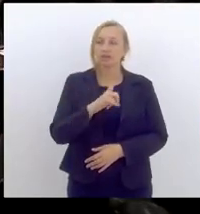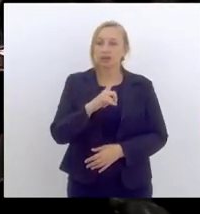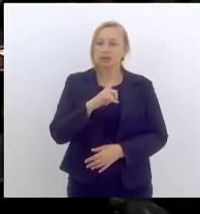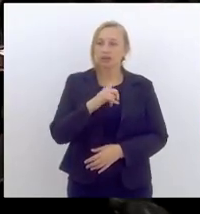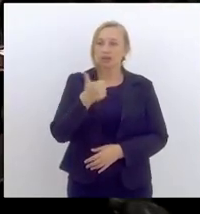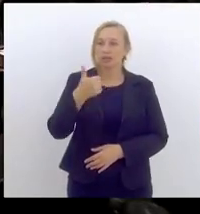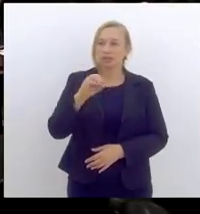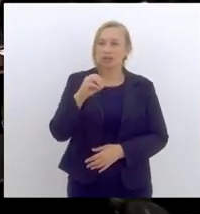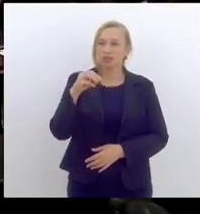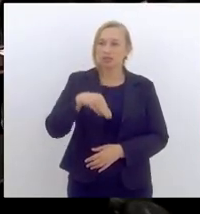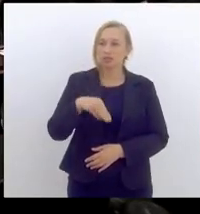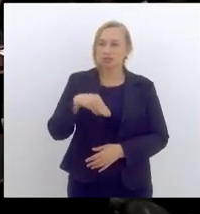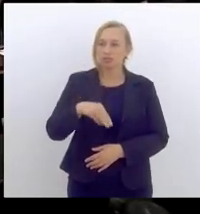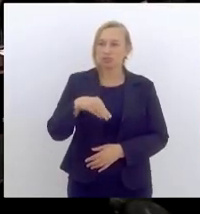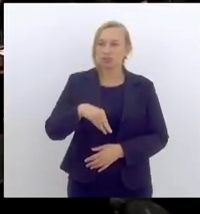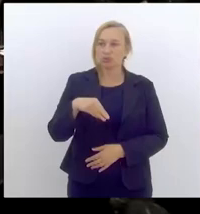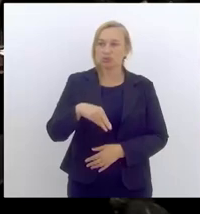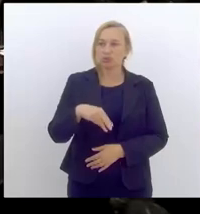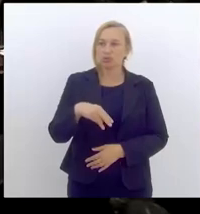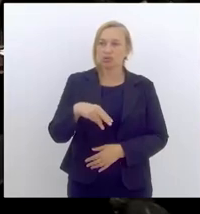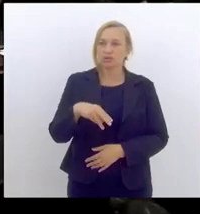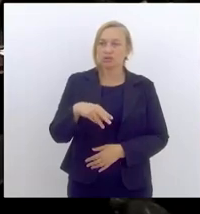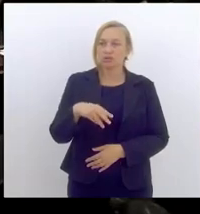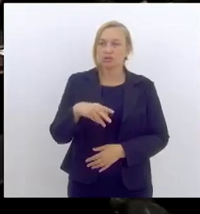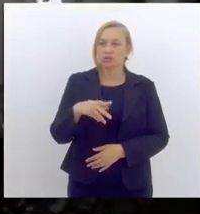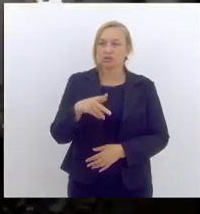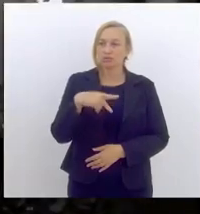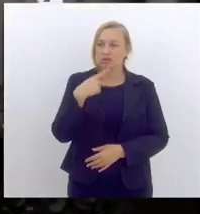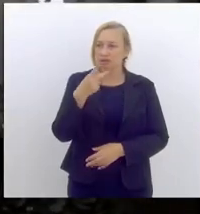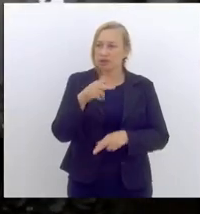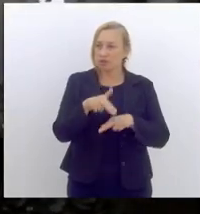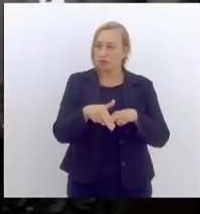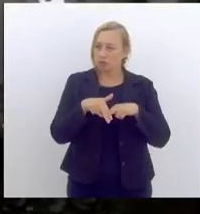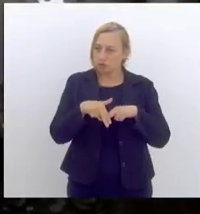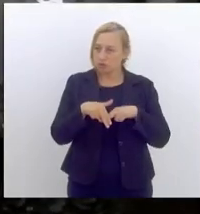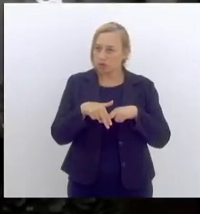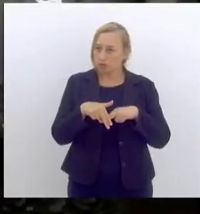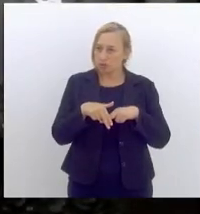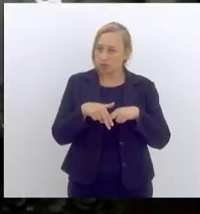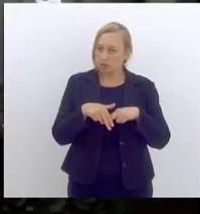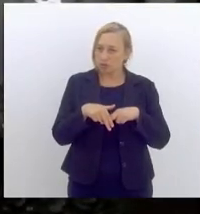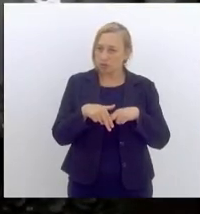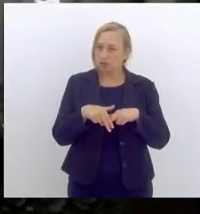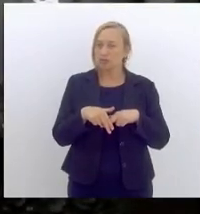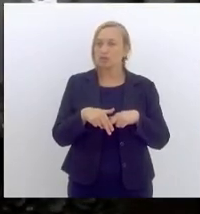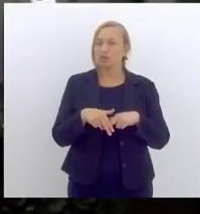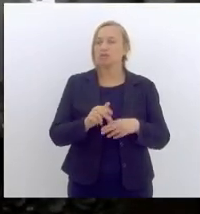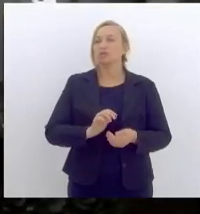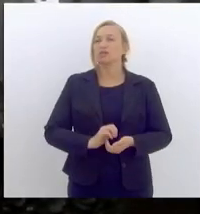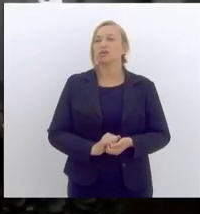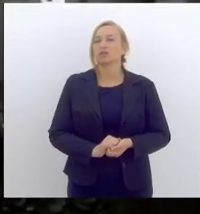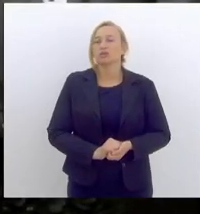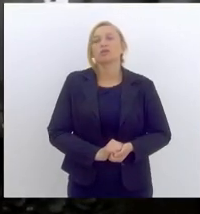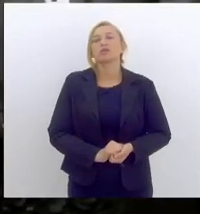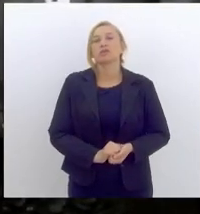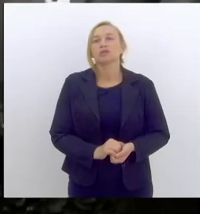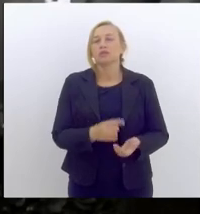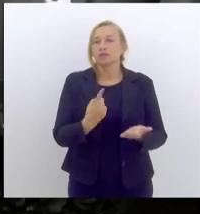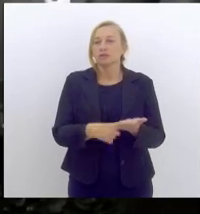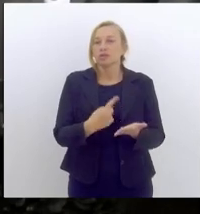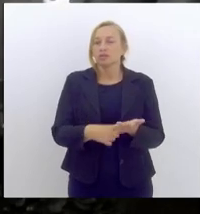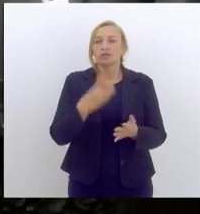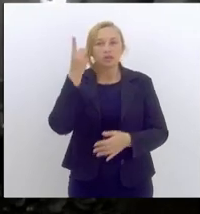10 minutos para expor suas razões e fazer suas considerações conforme acordado. O